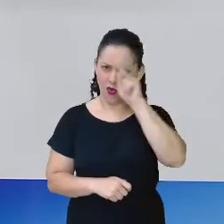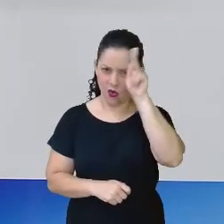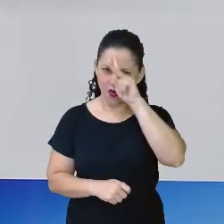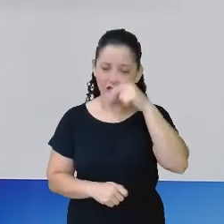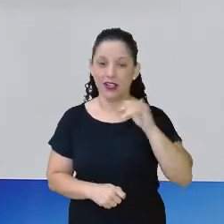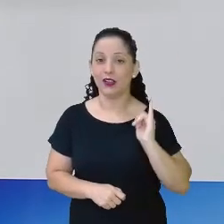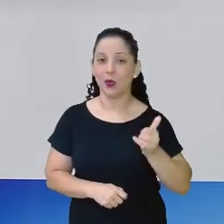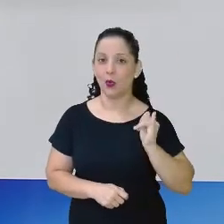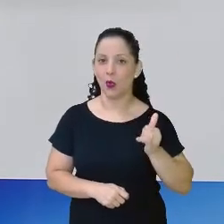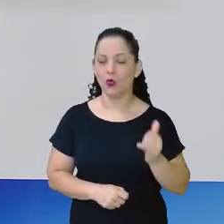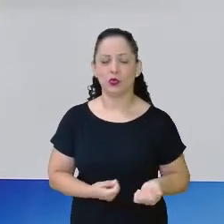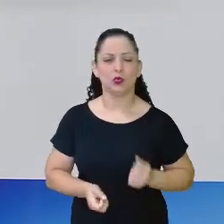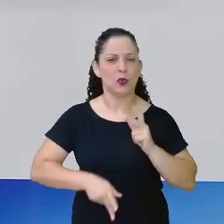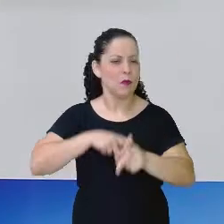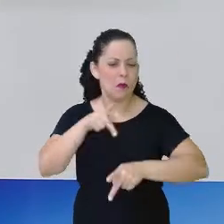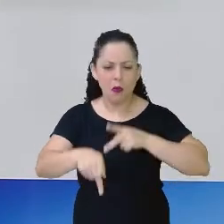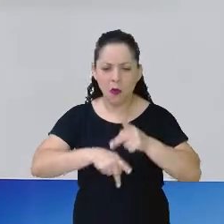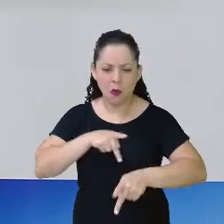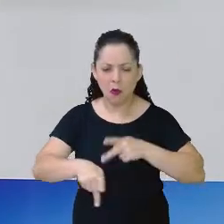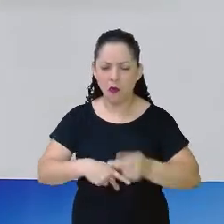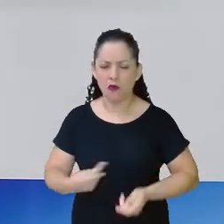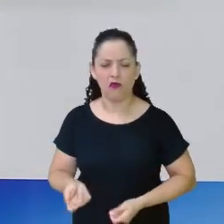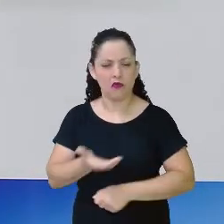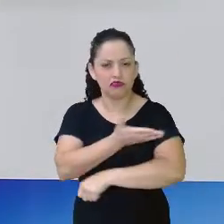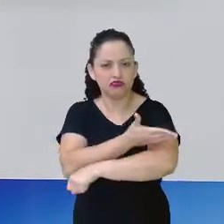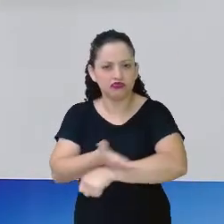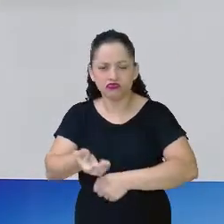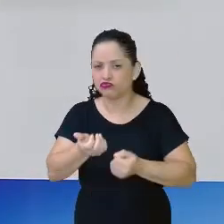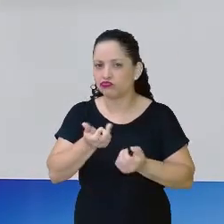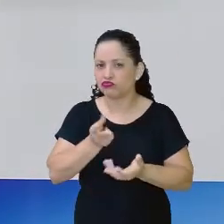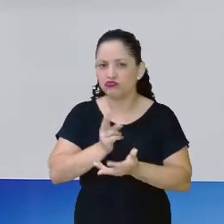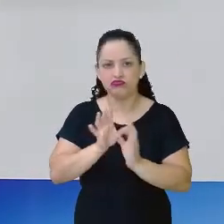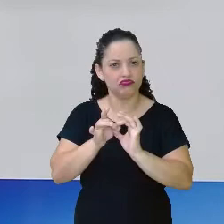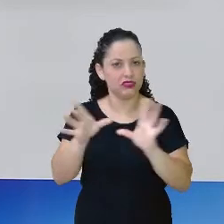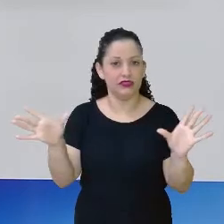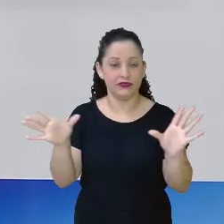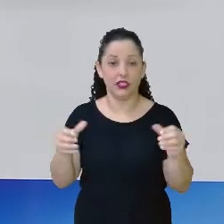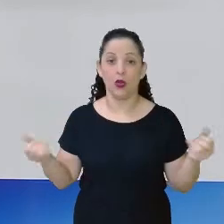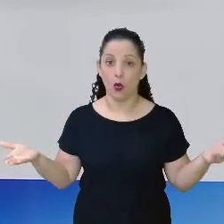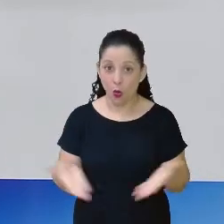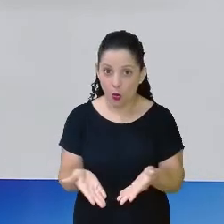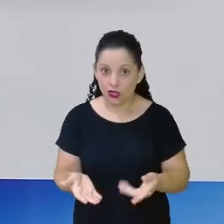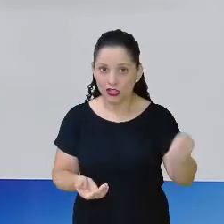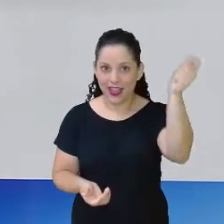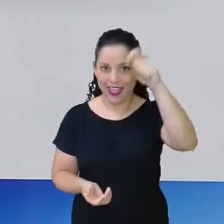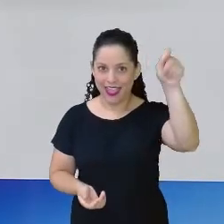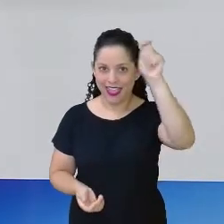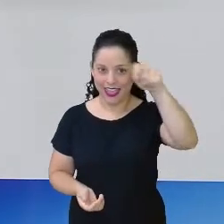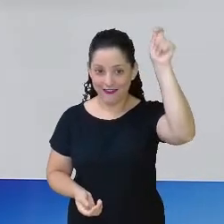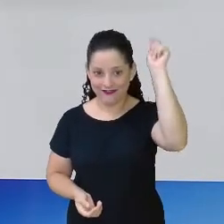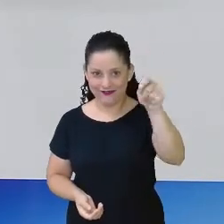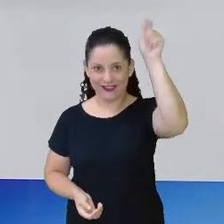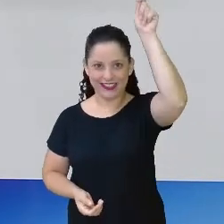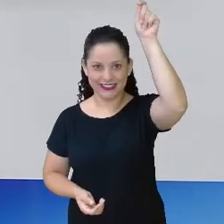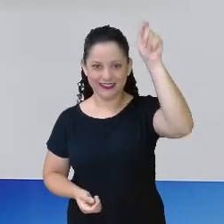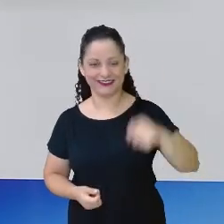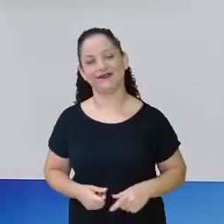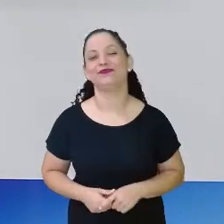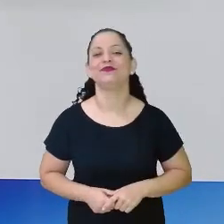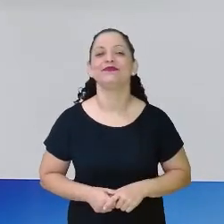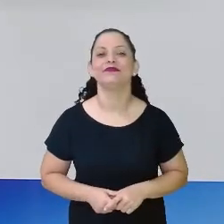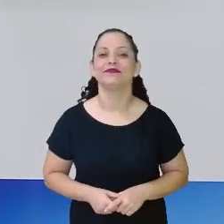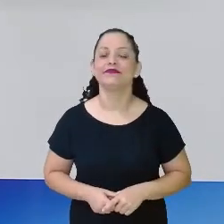tá? Popular, tradicional, e no caso de hoje, os contos de fadas. Vê que coisa interessante, quinto ano.